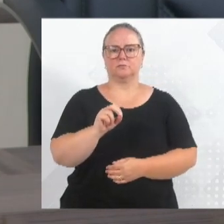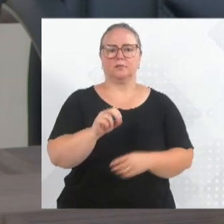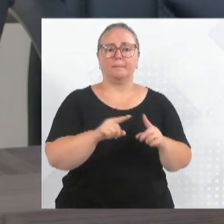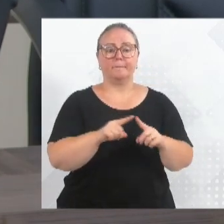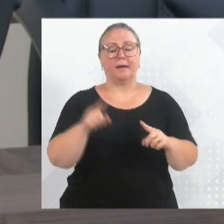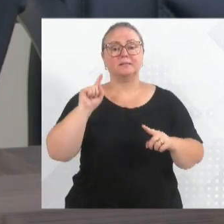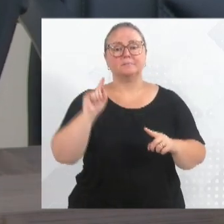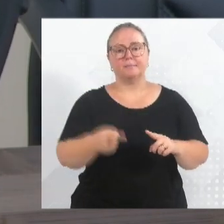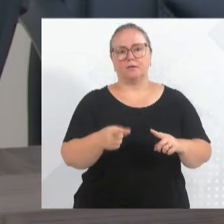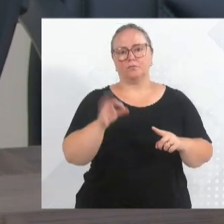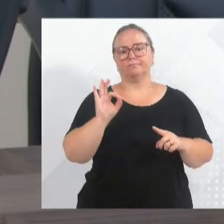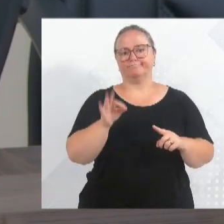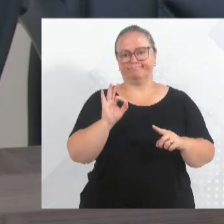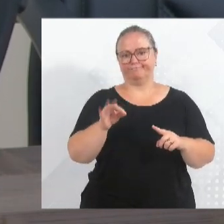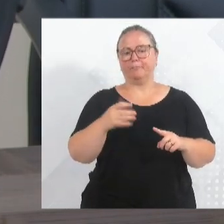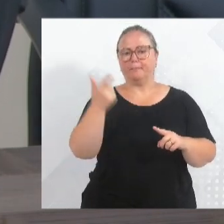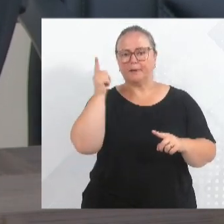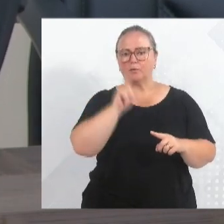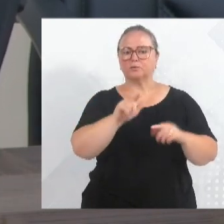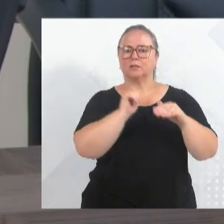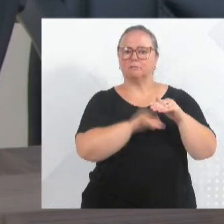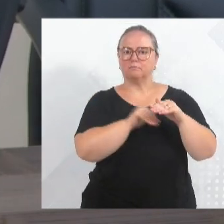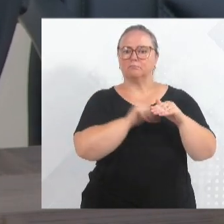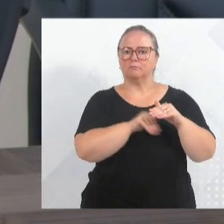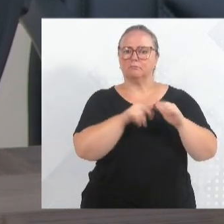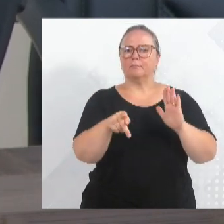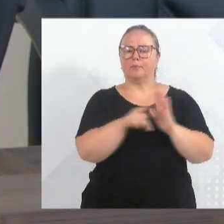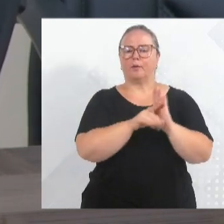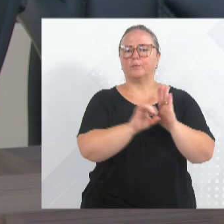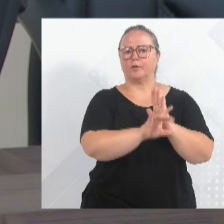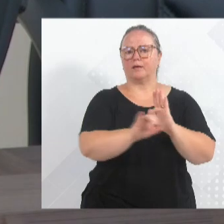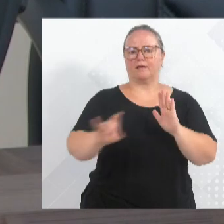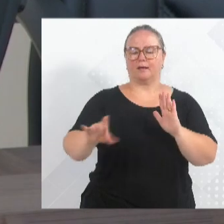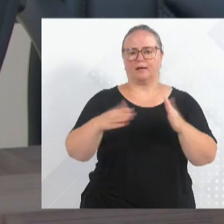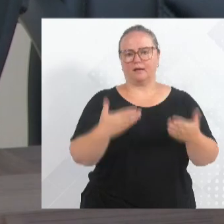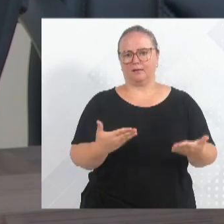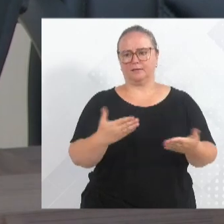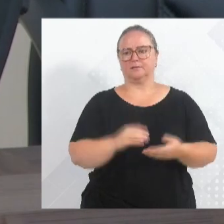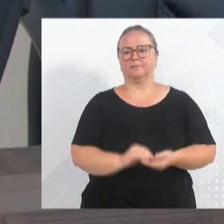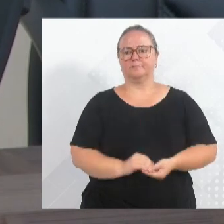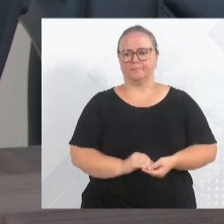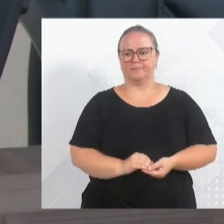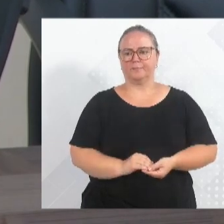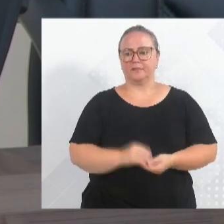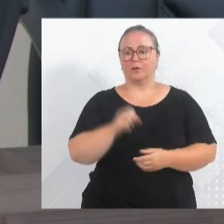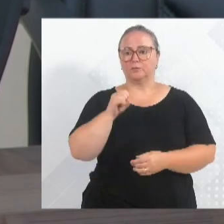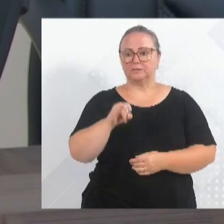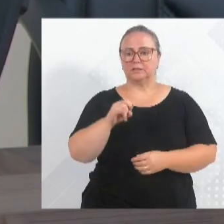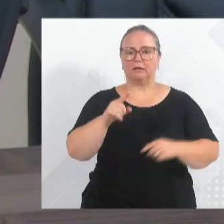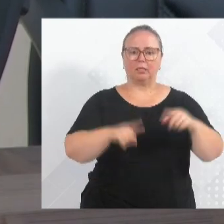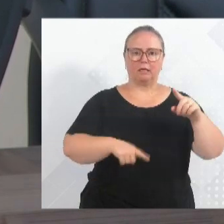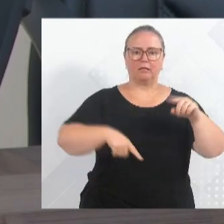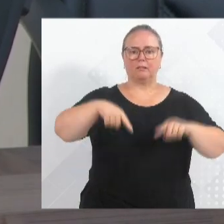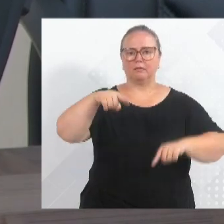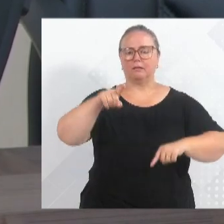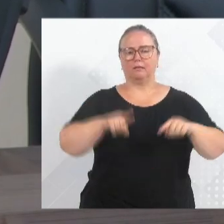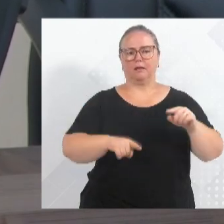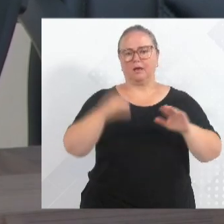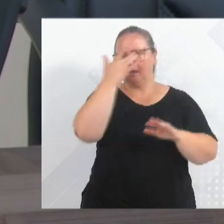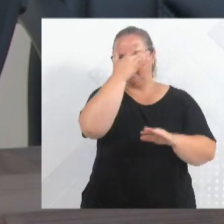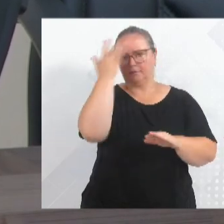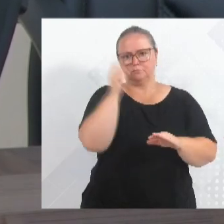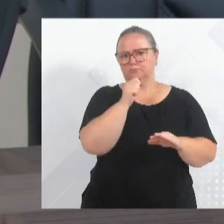1.000 litros, para então ampliar a reservação unitária e aí fazer com que, quando haja intermitência, essa pessoa não tenha